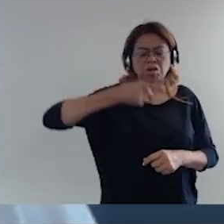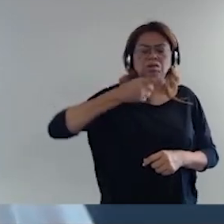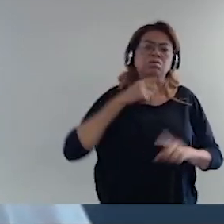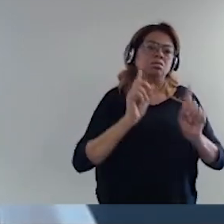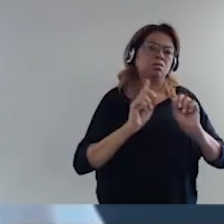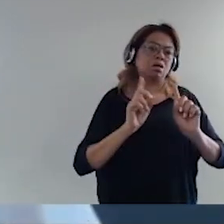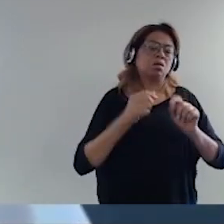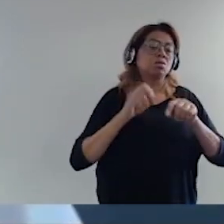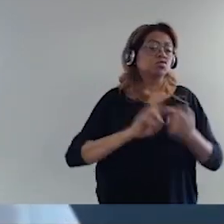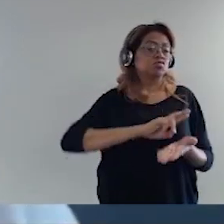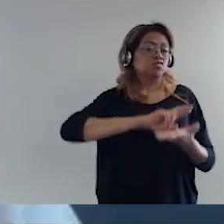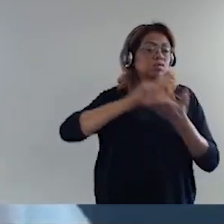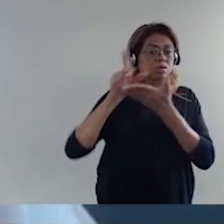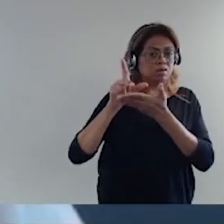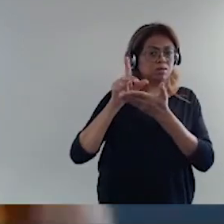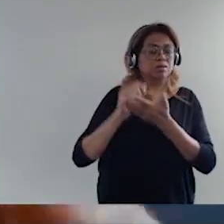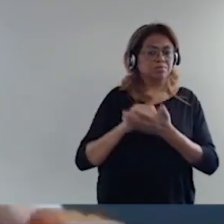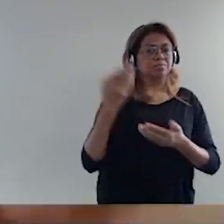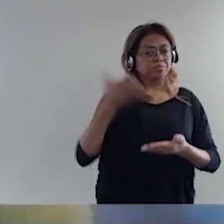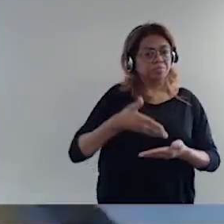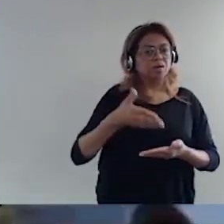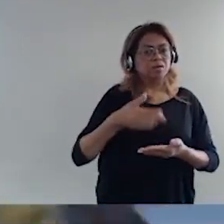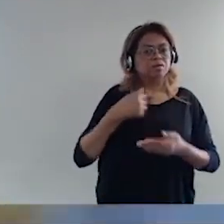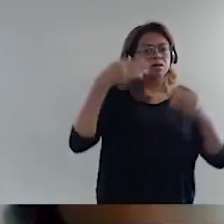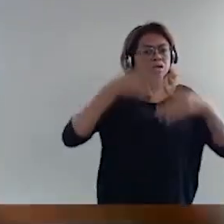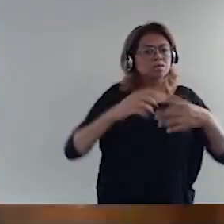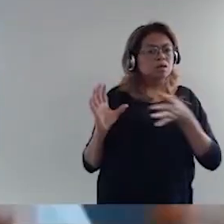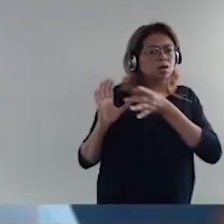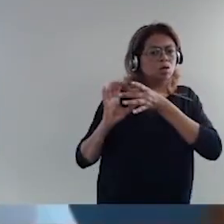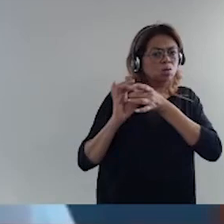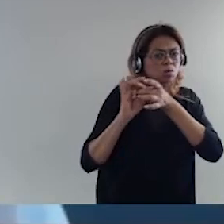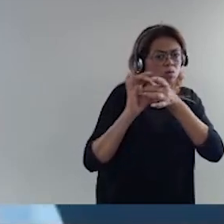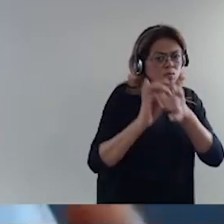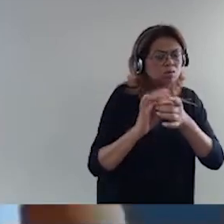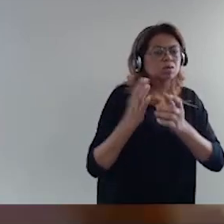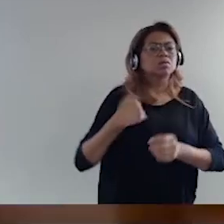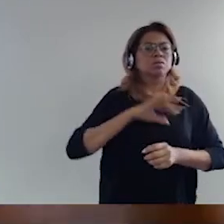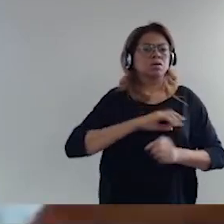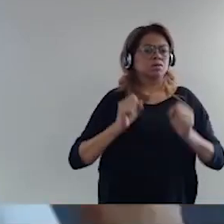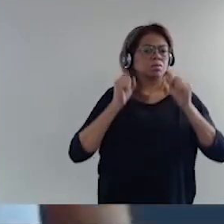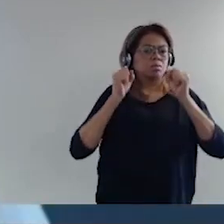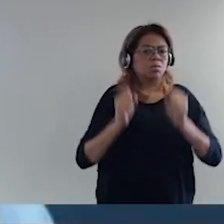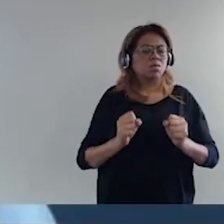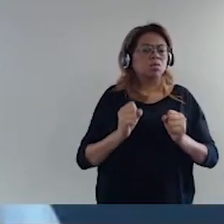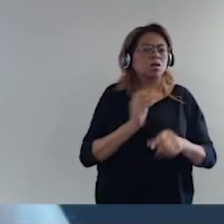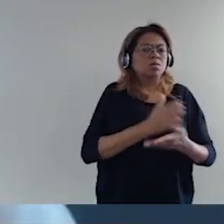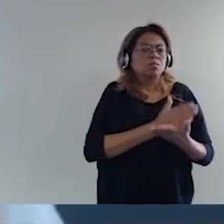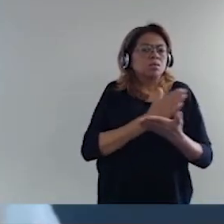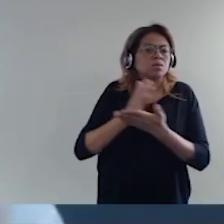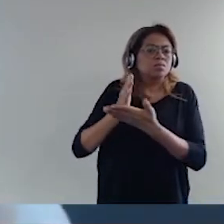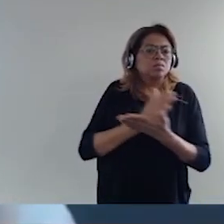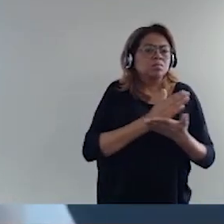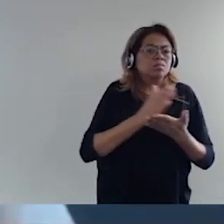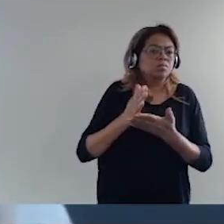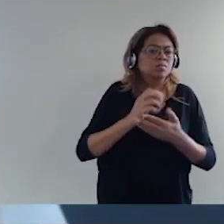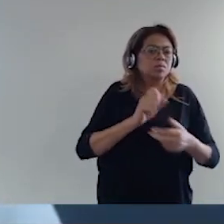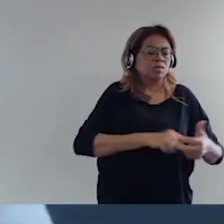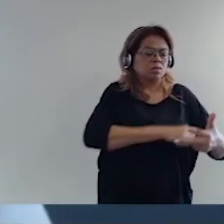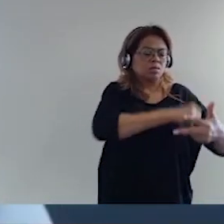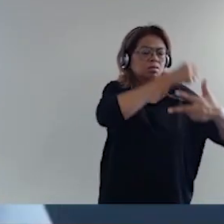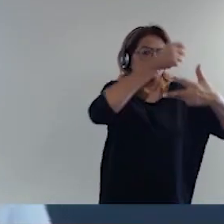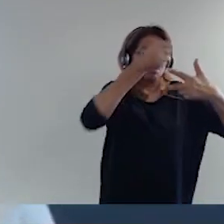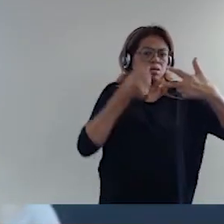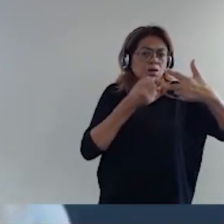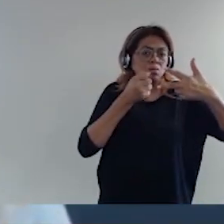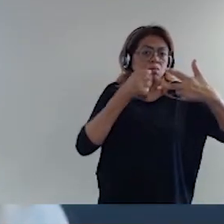clareza. Não é? E é nesse compasso que o poder é todo repartido. E vejam, para